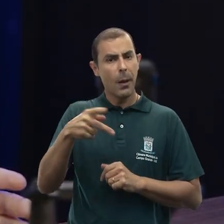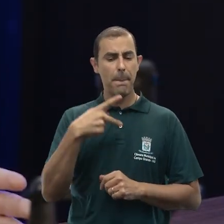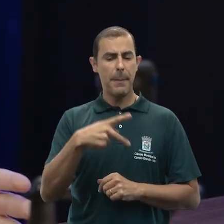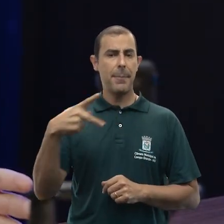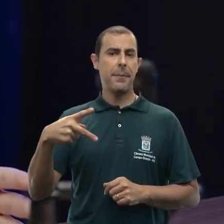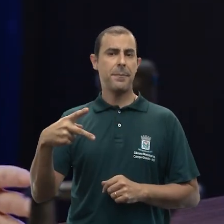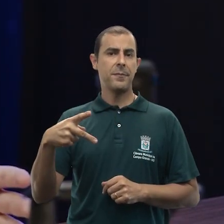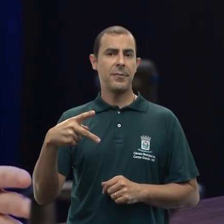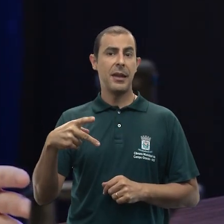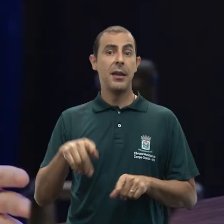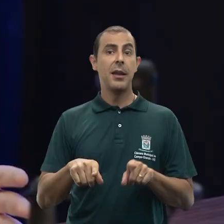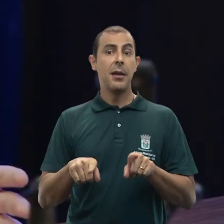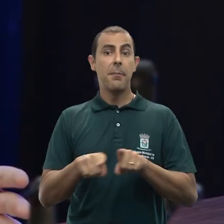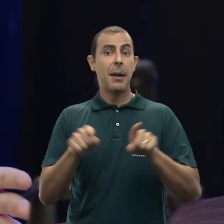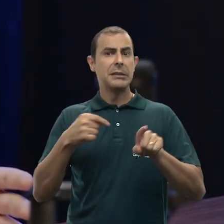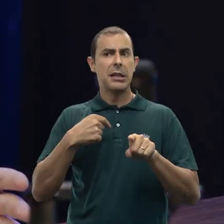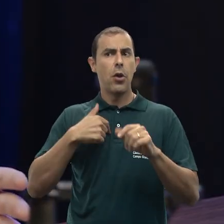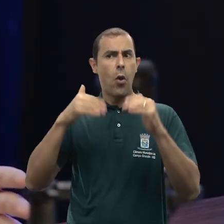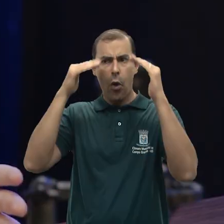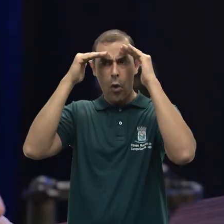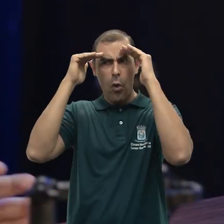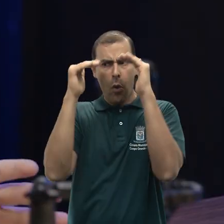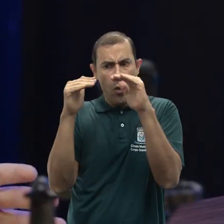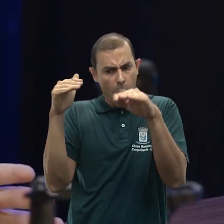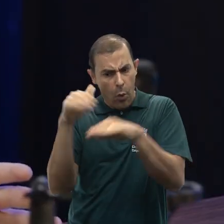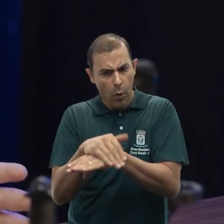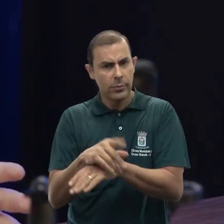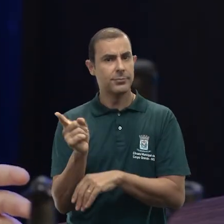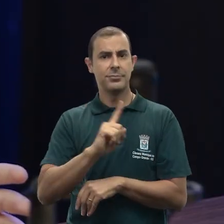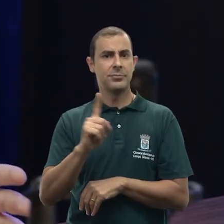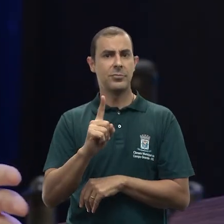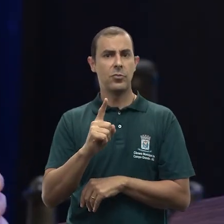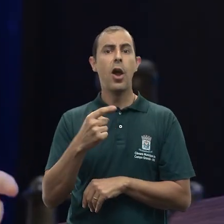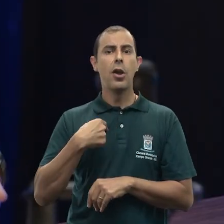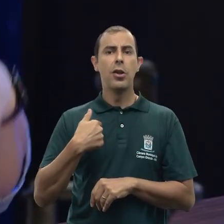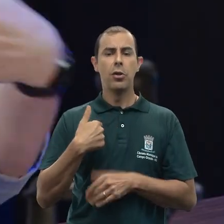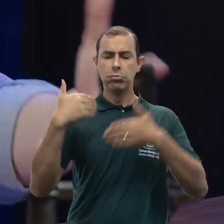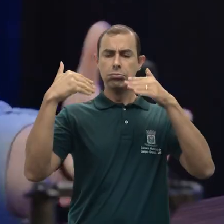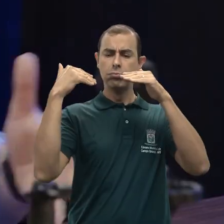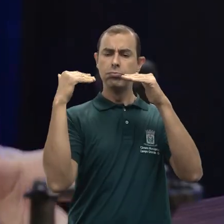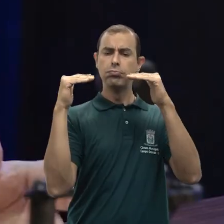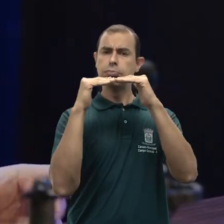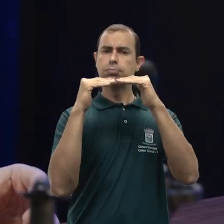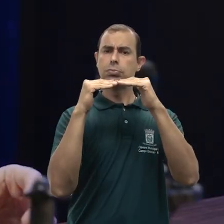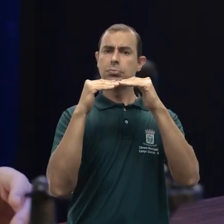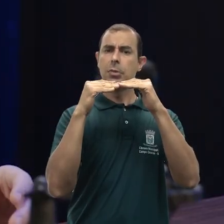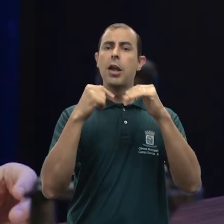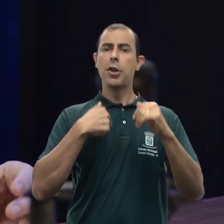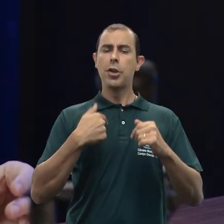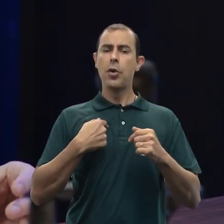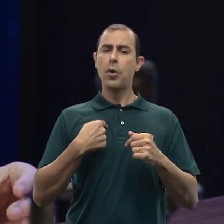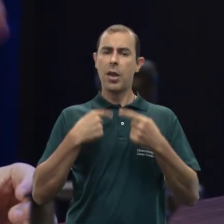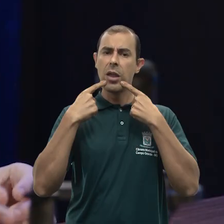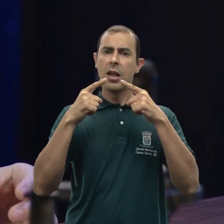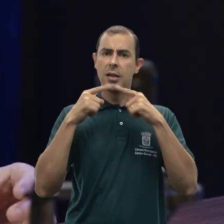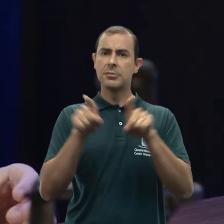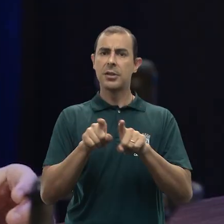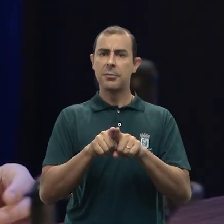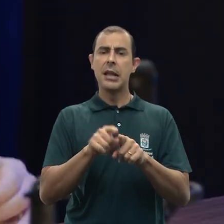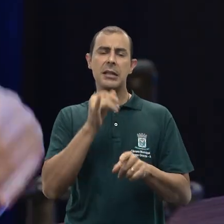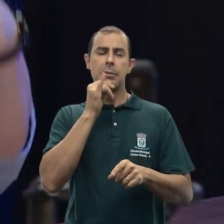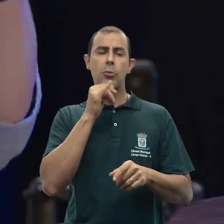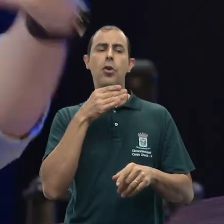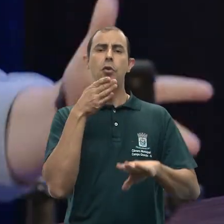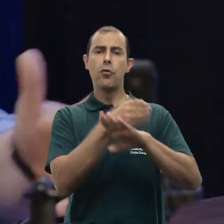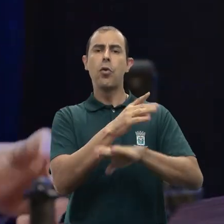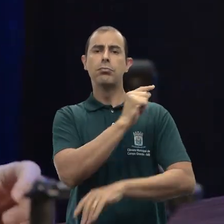partido dela. Mas isso não me reduz a um mero aliado. Eu faço crítica construtiva. Quando tem que visitar uma unidade de